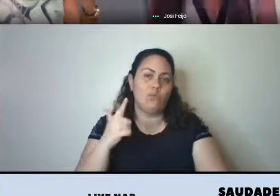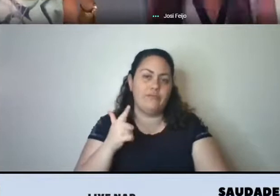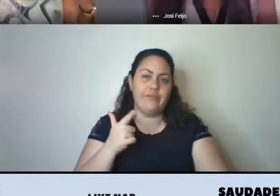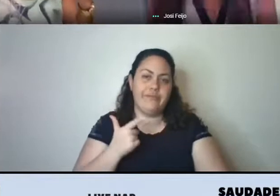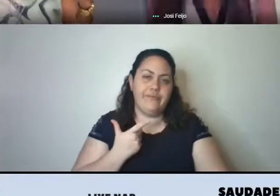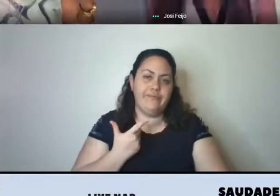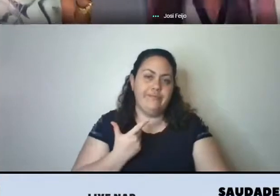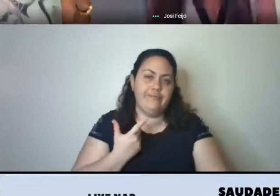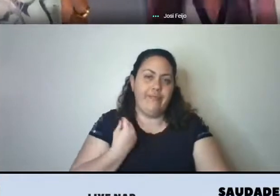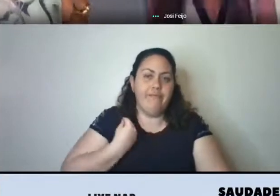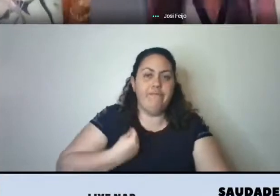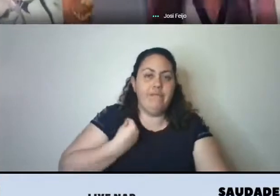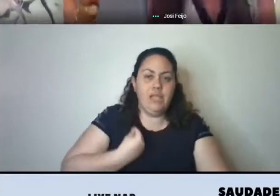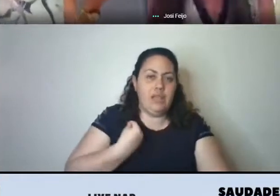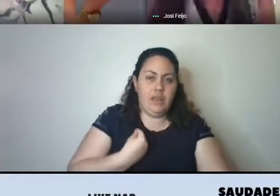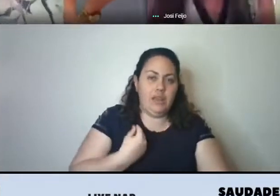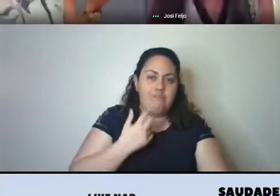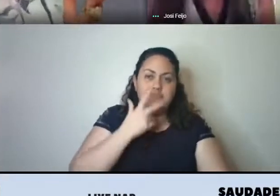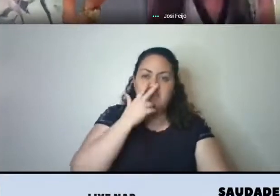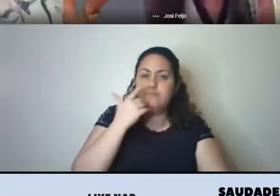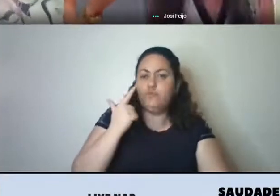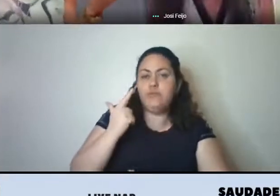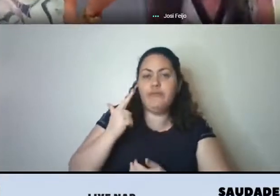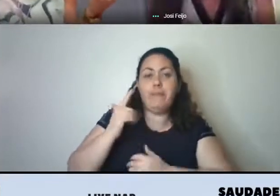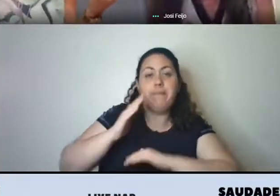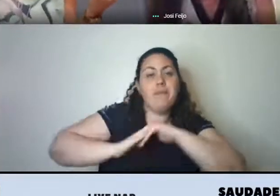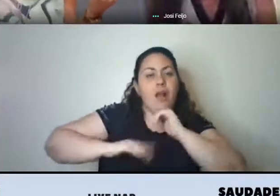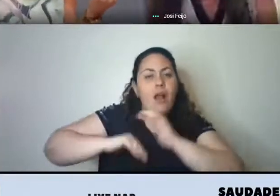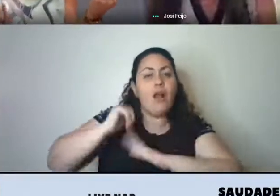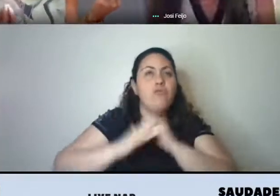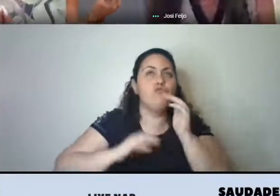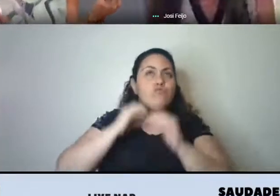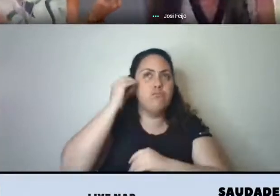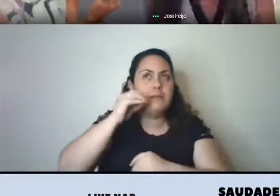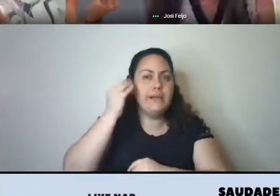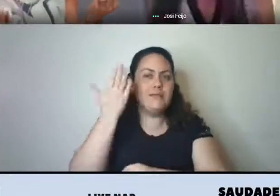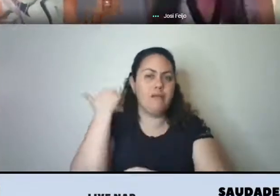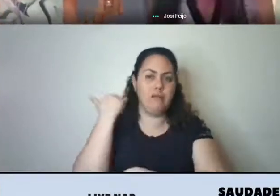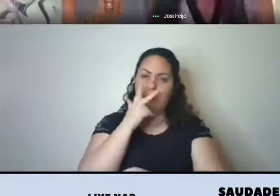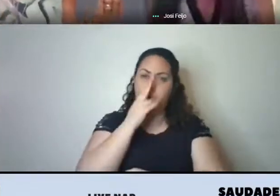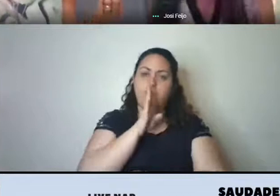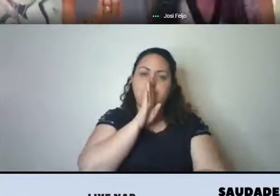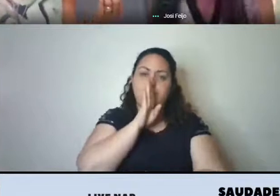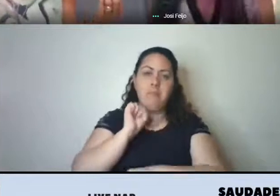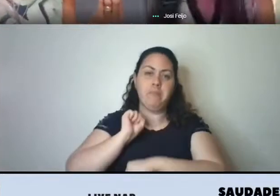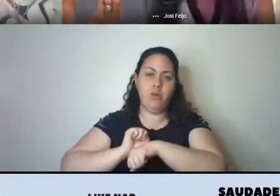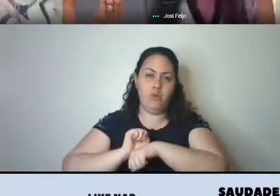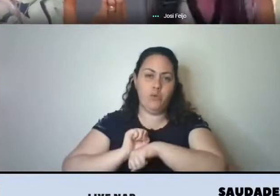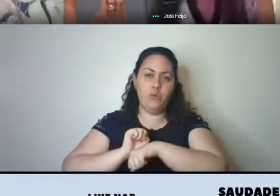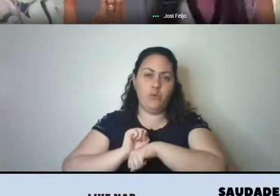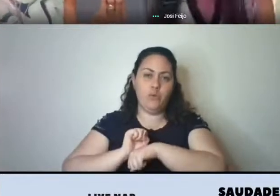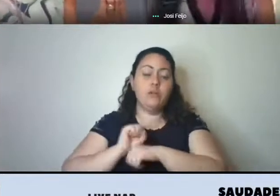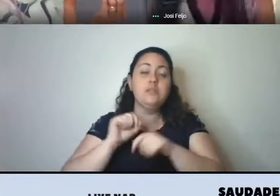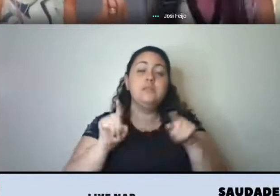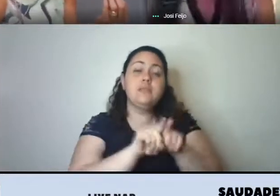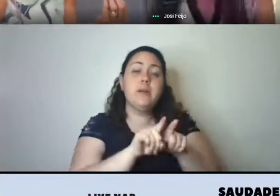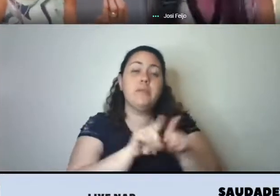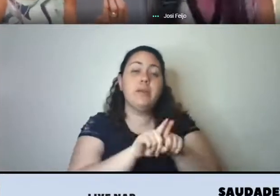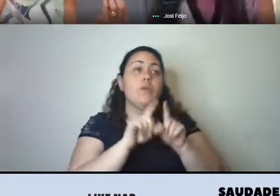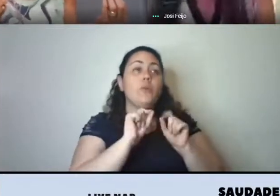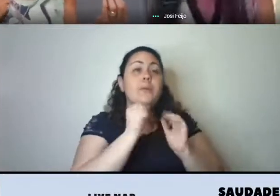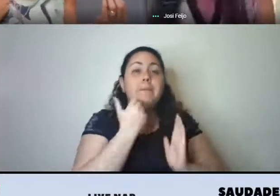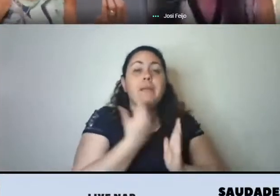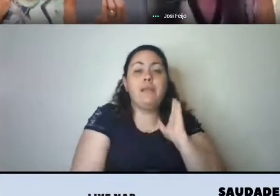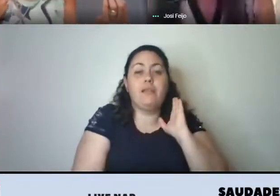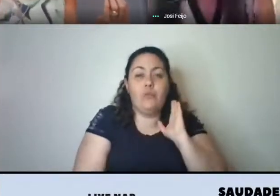né, no sentido de experiência, mas também o que foi perdido, né? Então, assim, quantos alunos